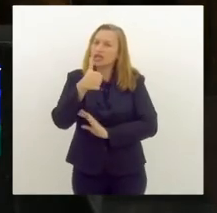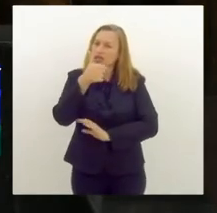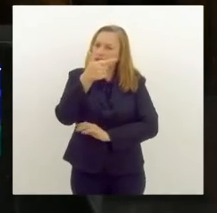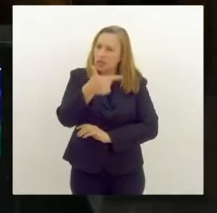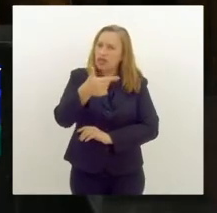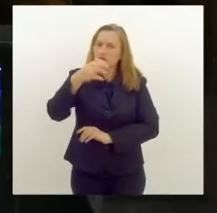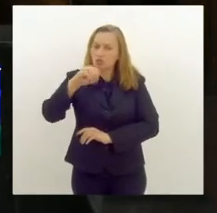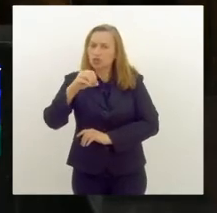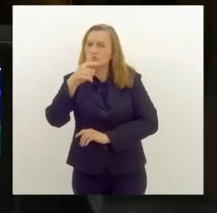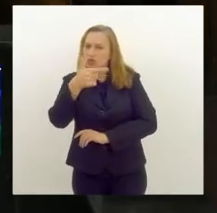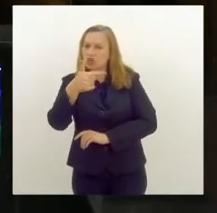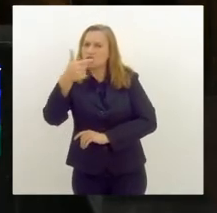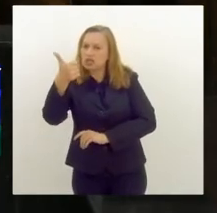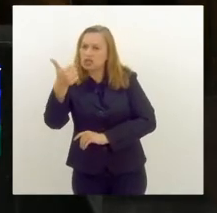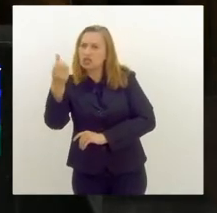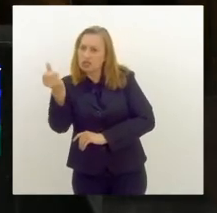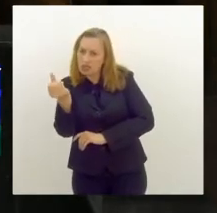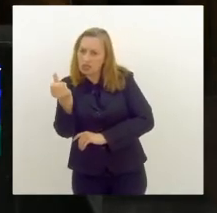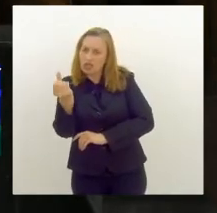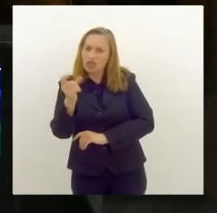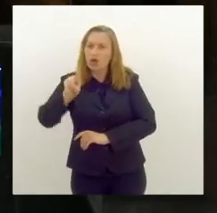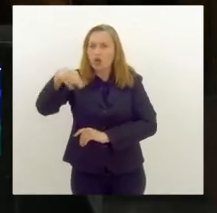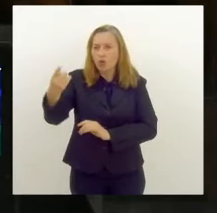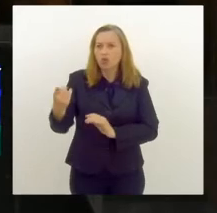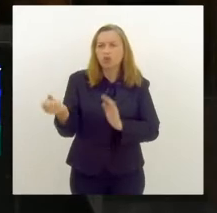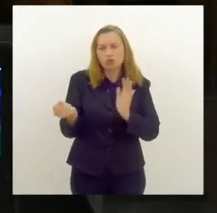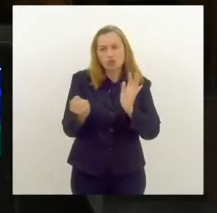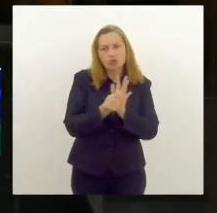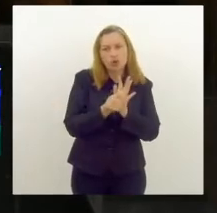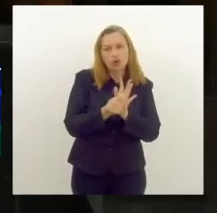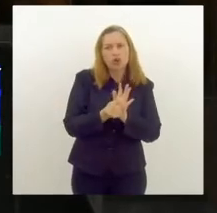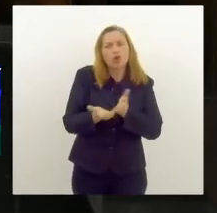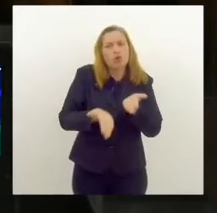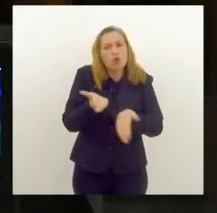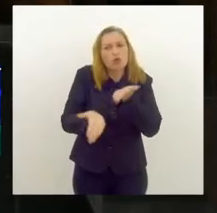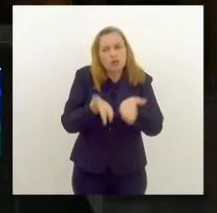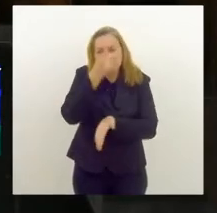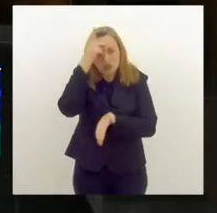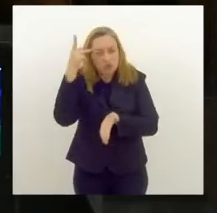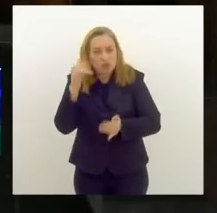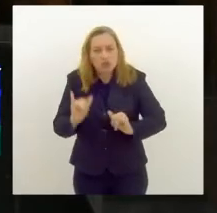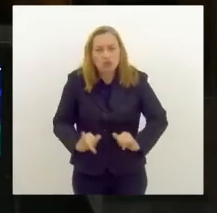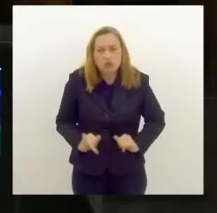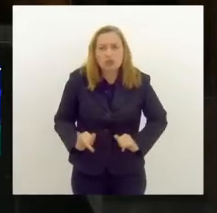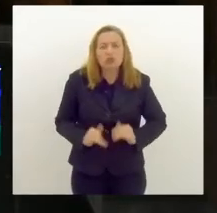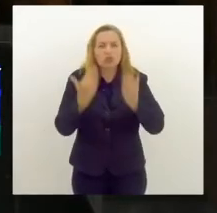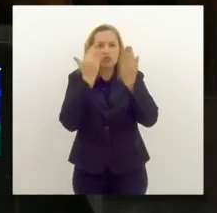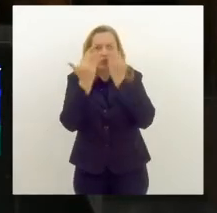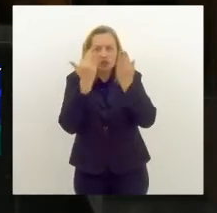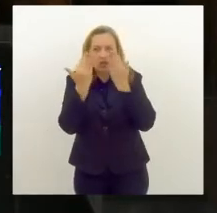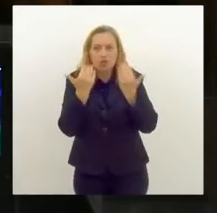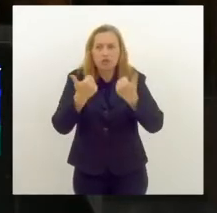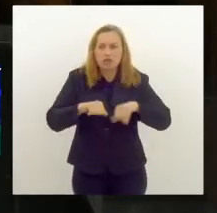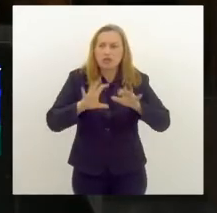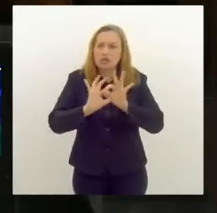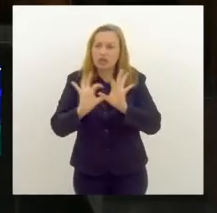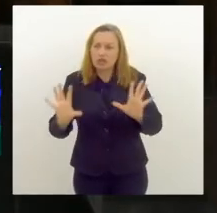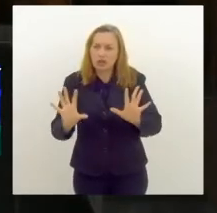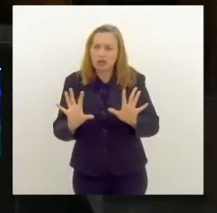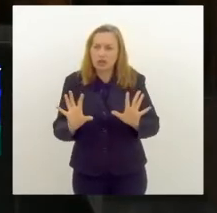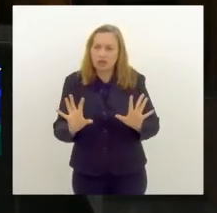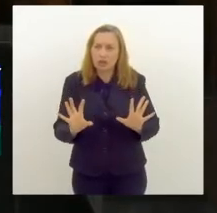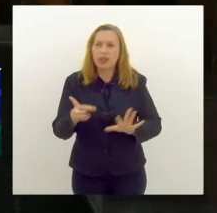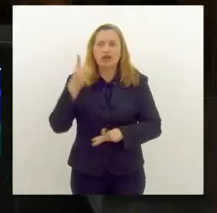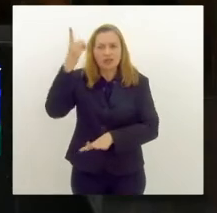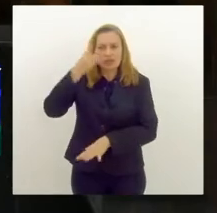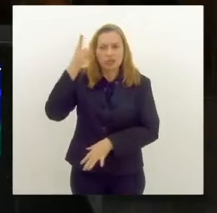10.216 no Brasil estabeleceu um outro marco dizendo que o cuidado para as pessoas em sofrimento psíquico tem que ser em liberdade.